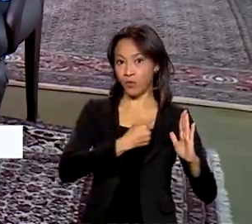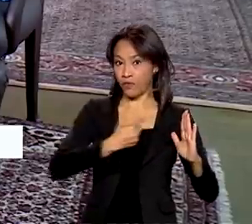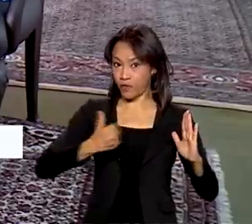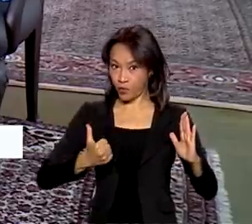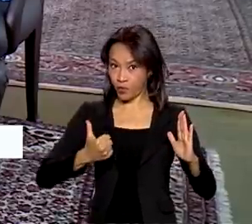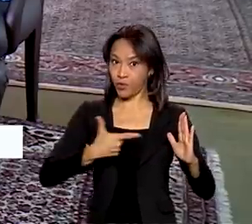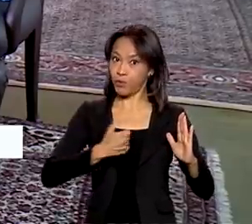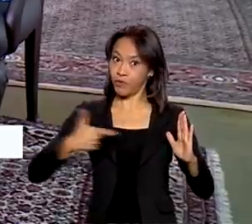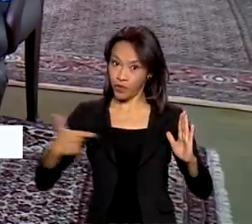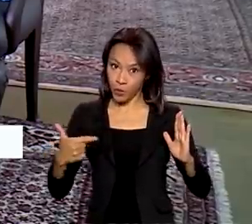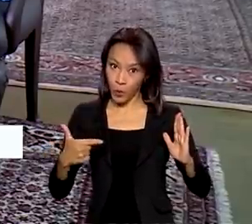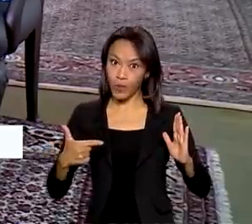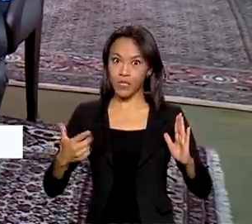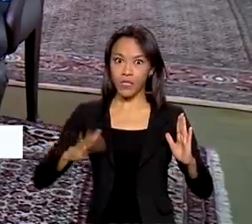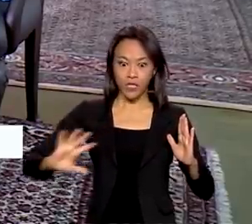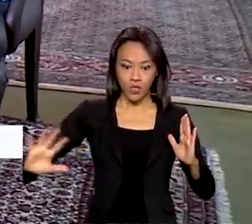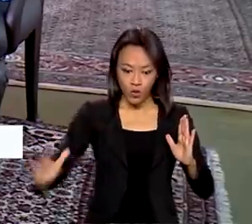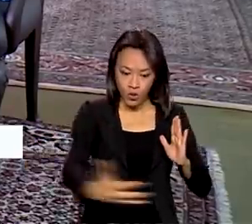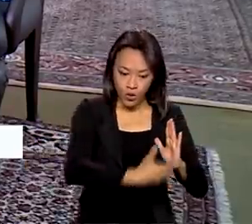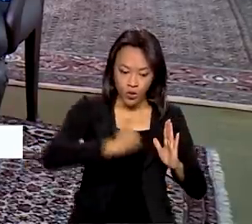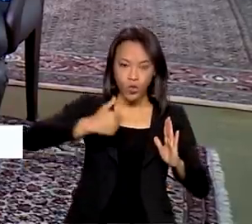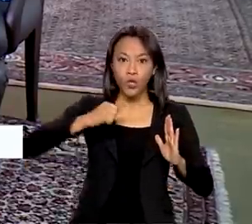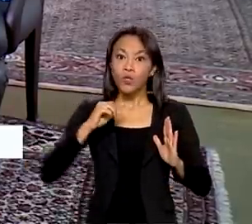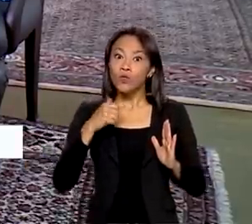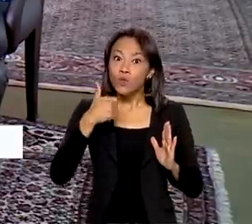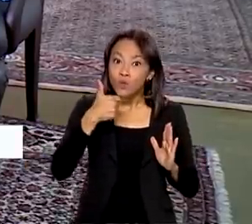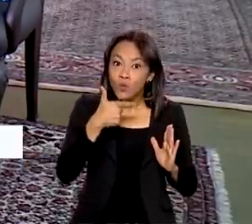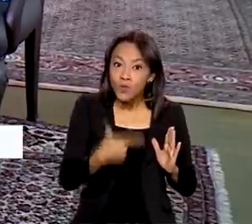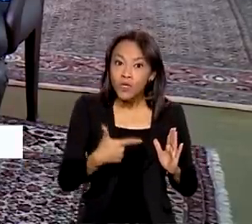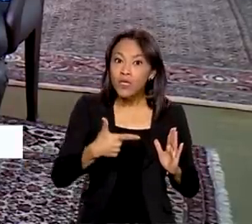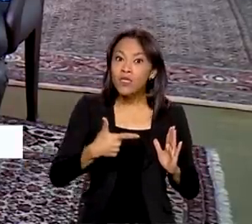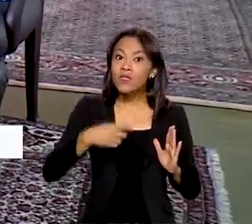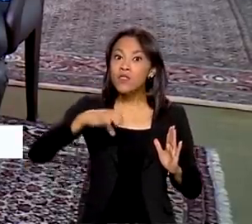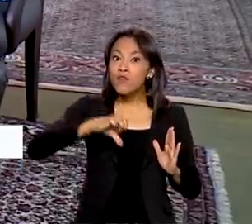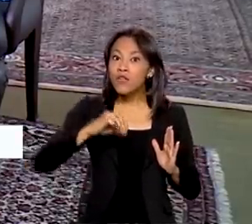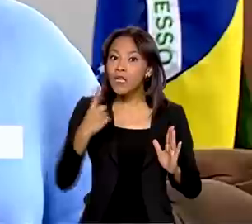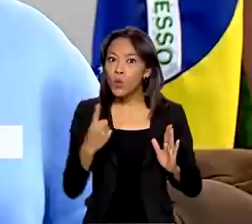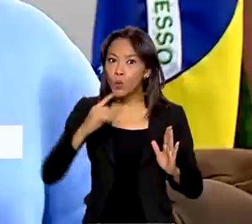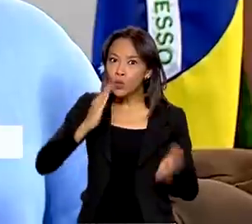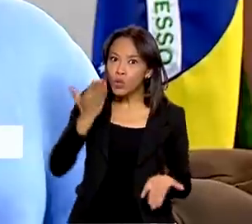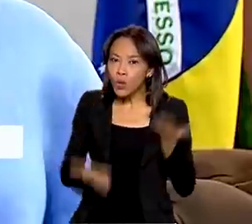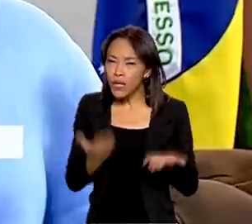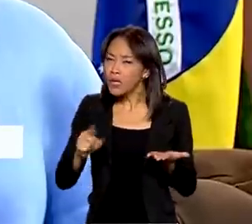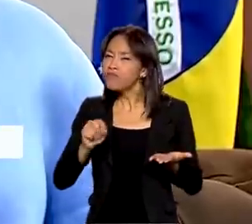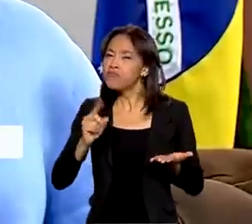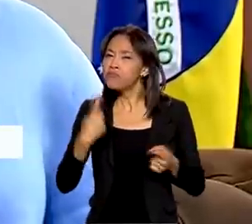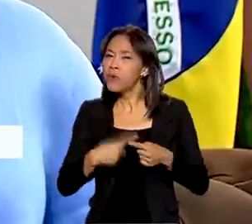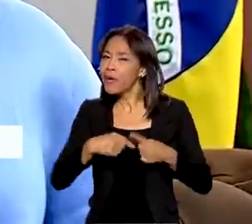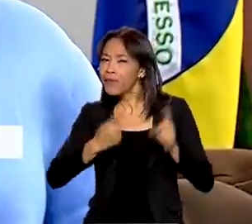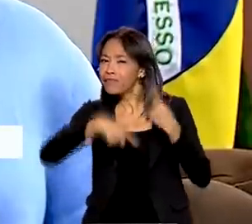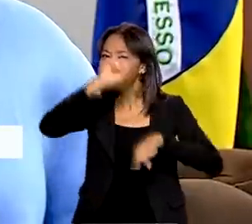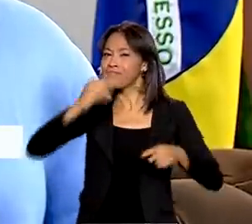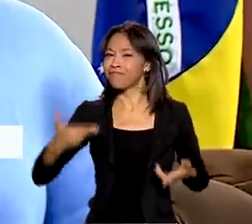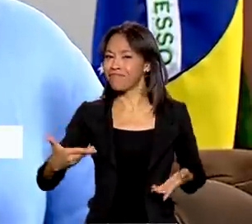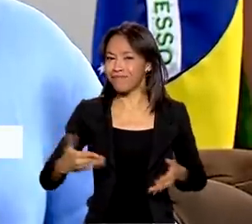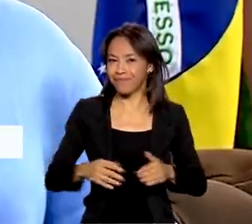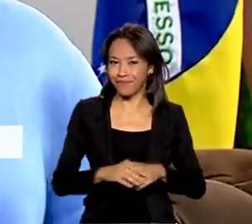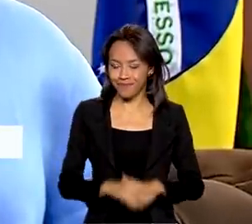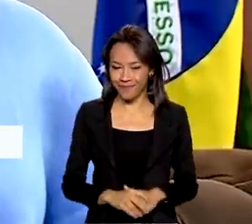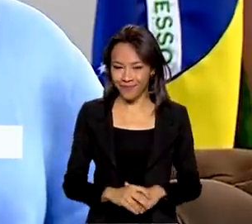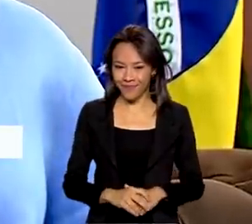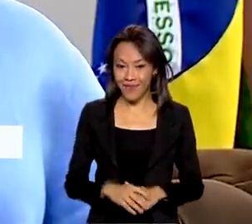pode chegar a 291 milhões de toneladas a que se deve esse desempenho e isso é